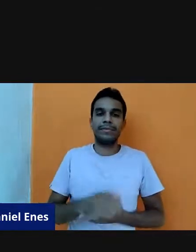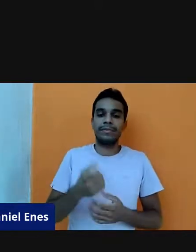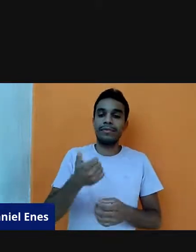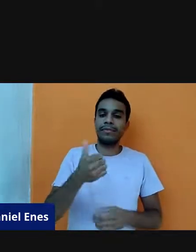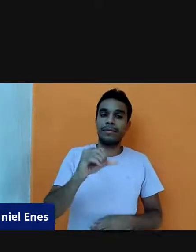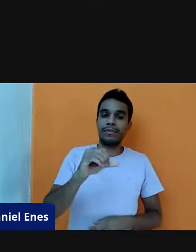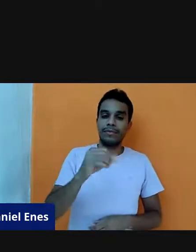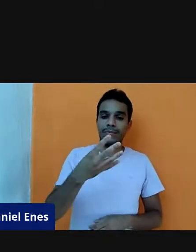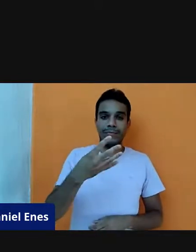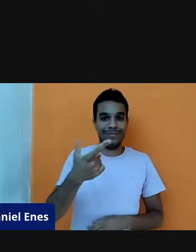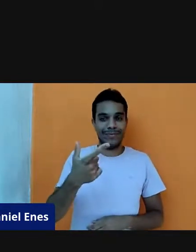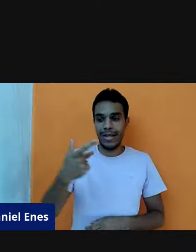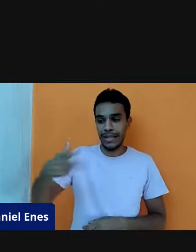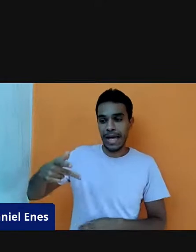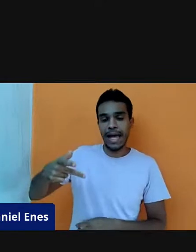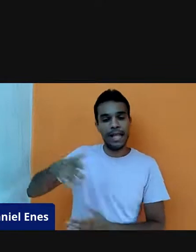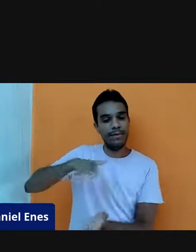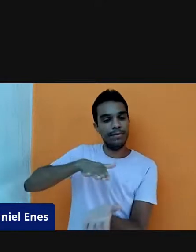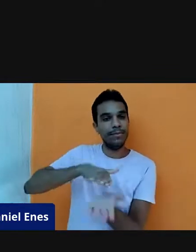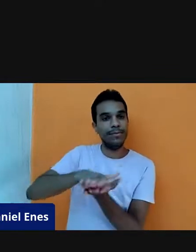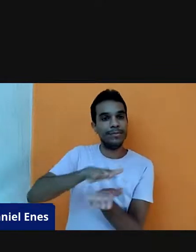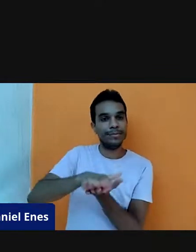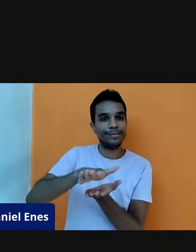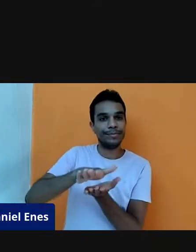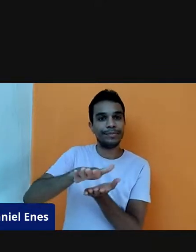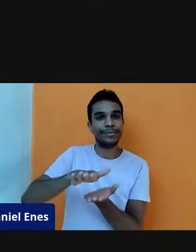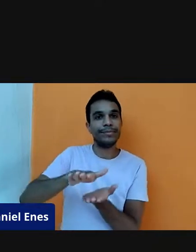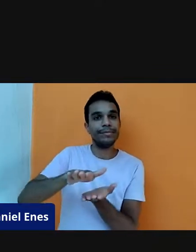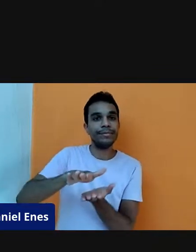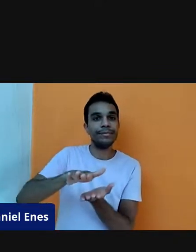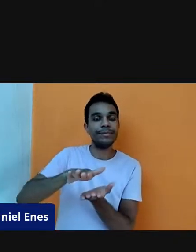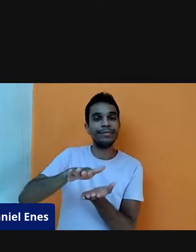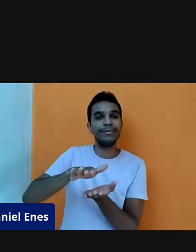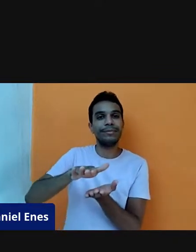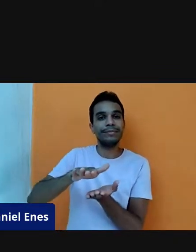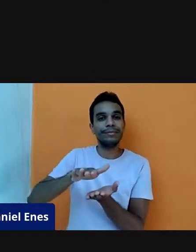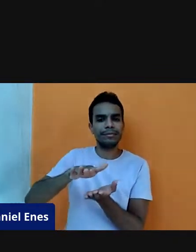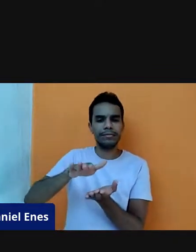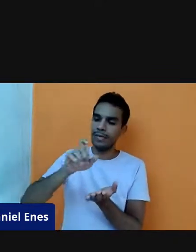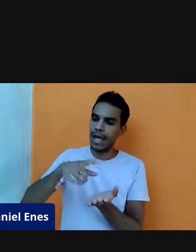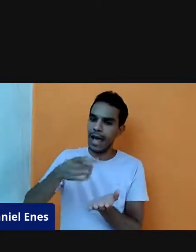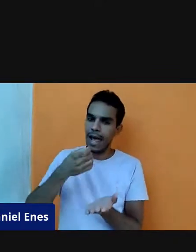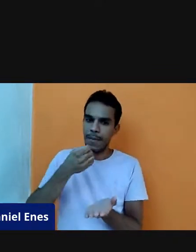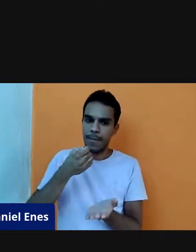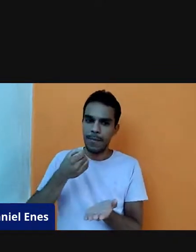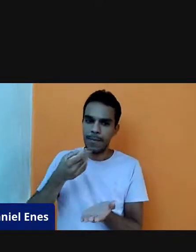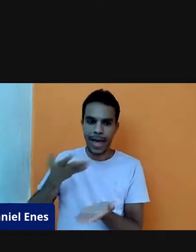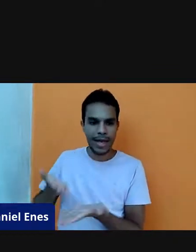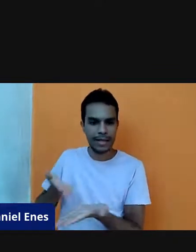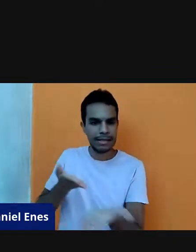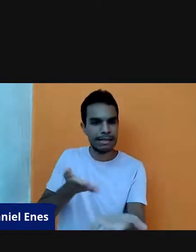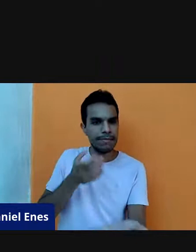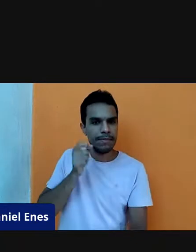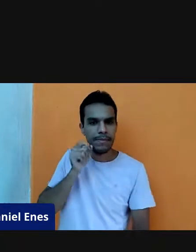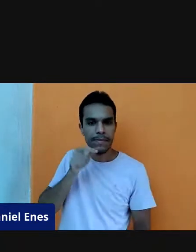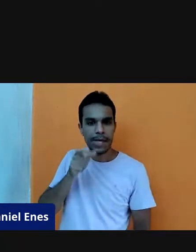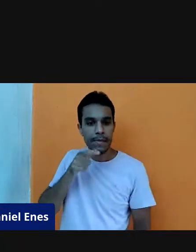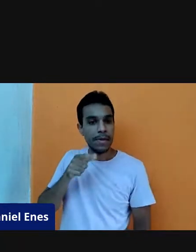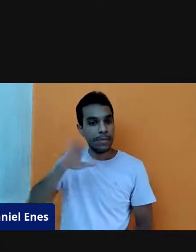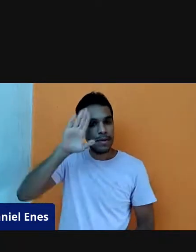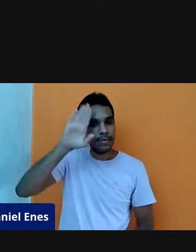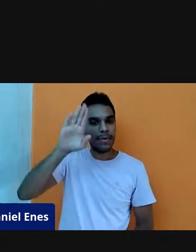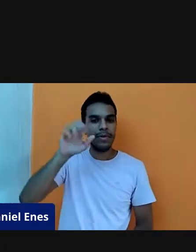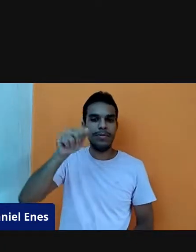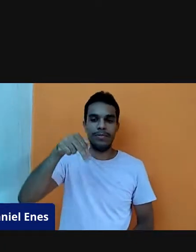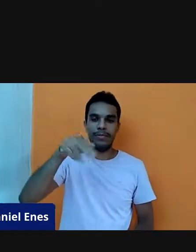Cabral publica Pedra do Sono. E é muito bem recebido pela crítica, principalmente Antônio Cândido faz